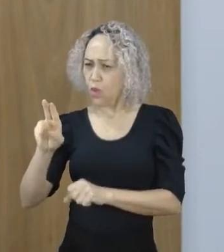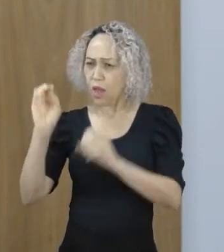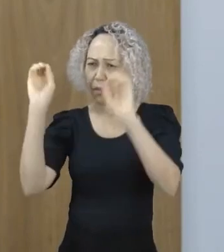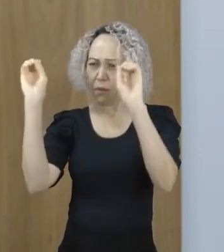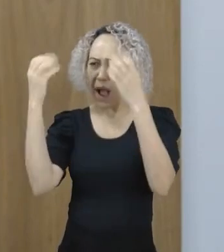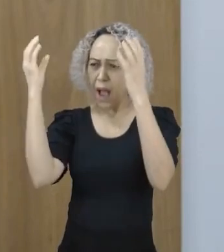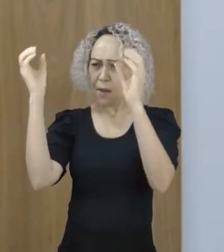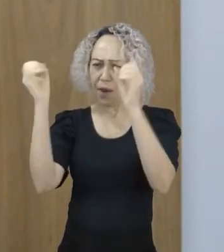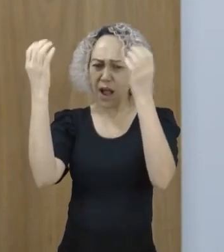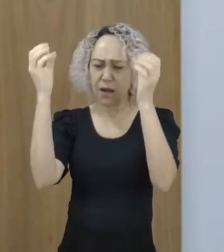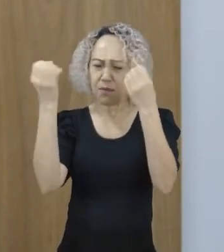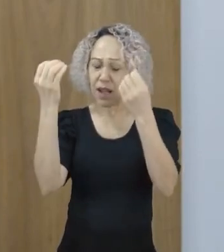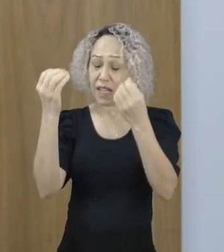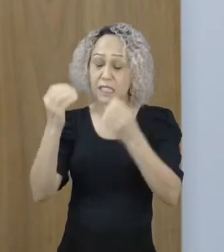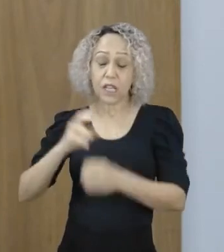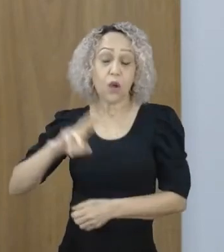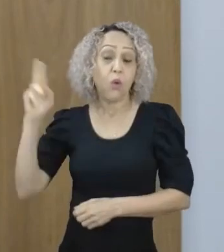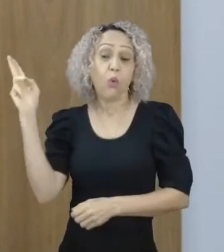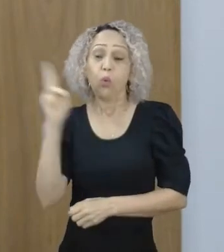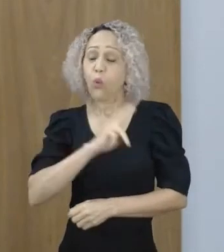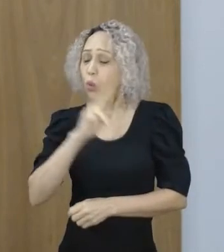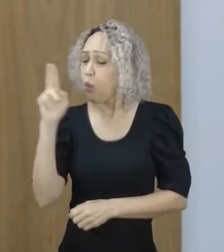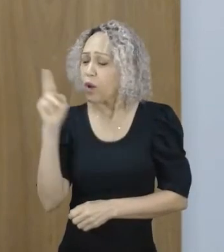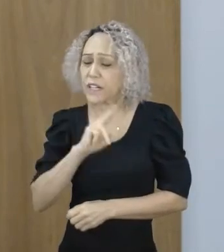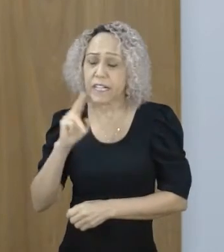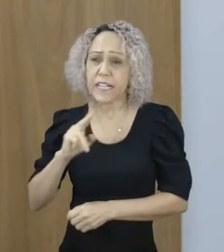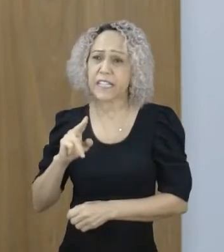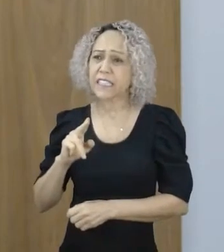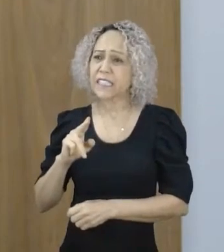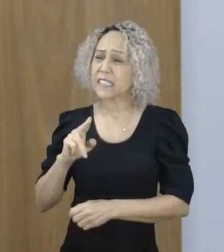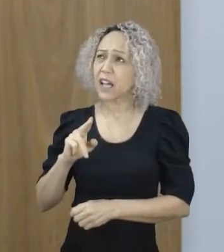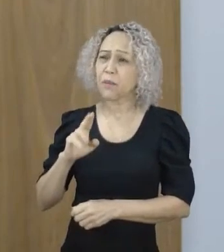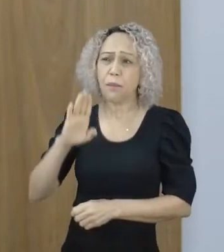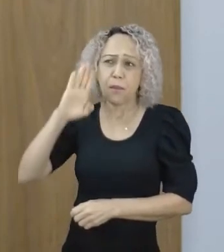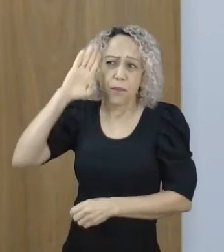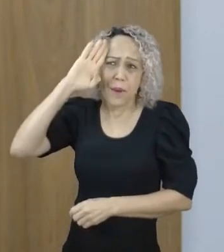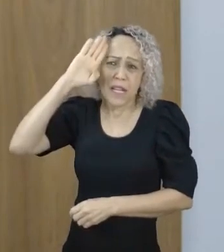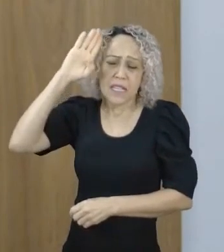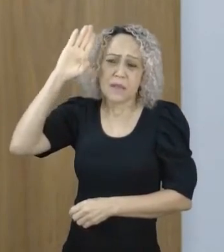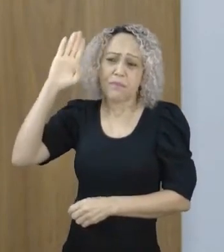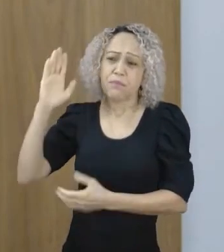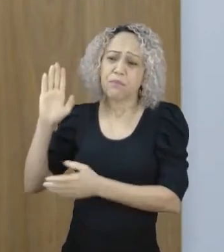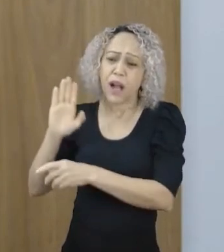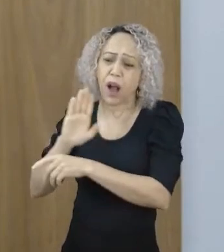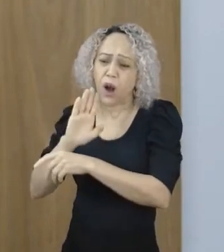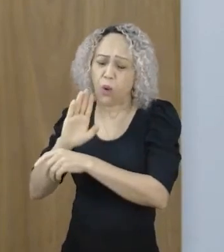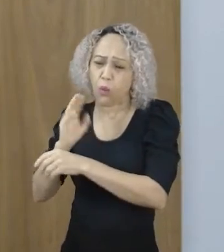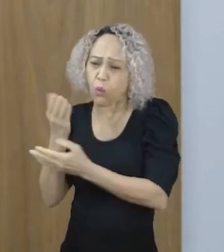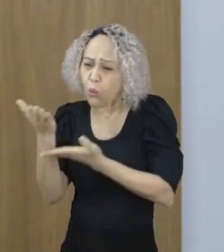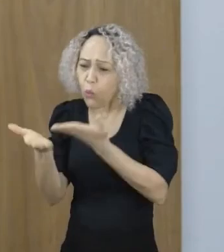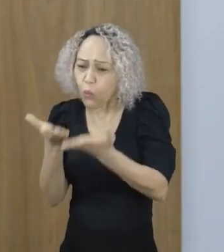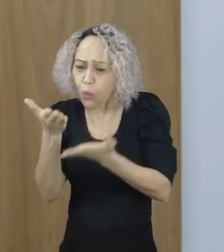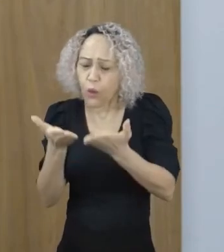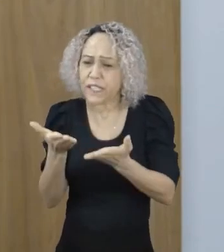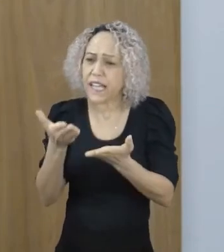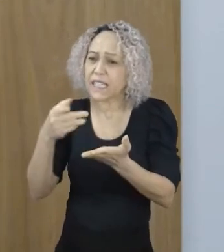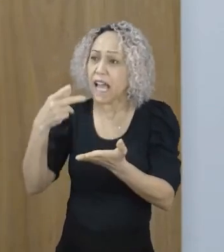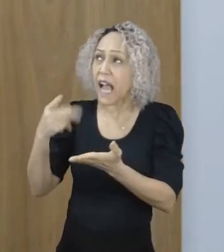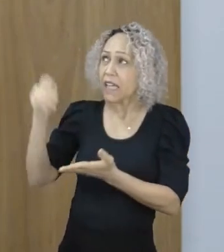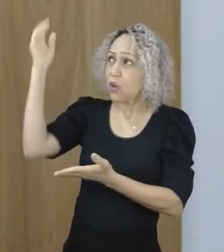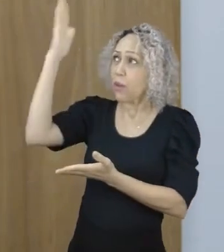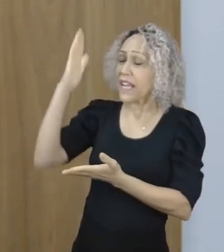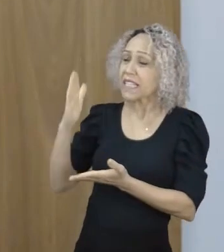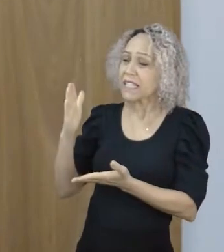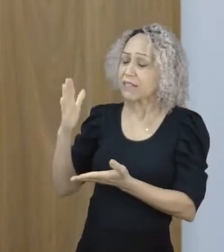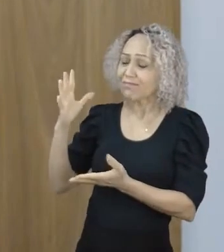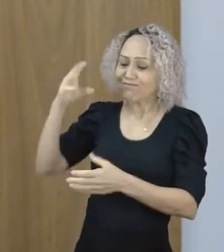atendimento móvel de urgência sob a mesma bandeira no mundo. Hoje nós temos mais de 80% da população brasileira vivendo em